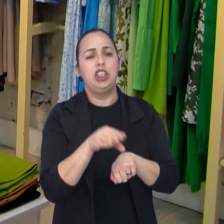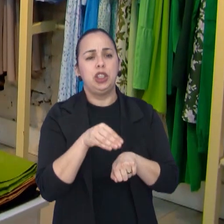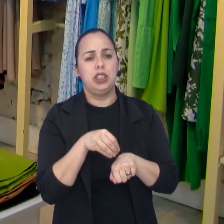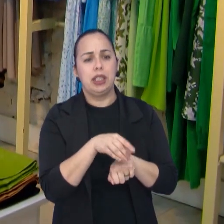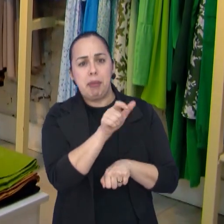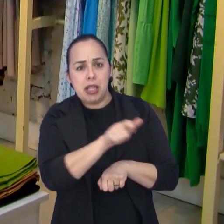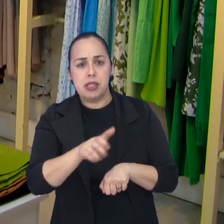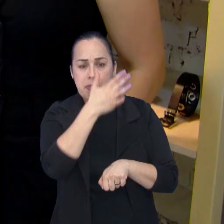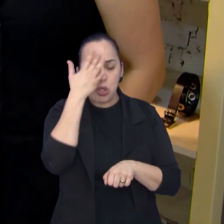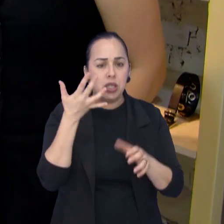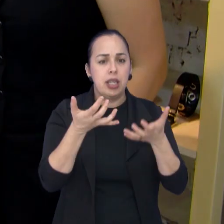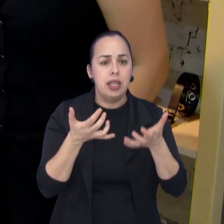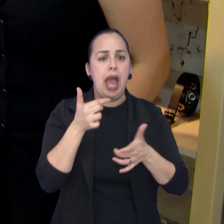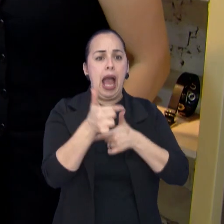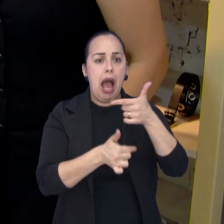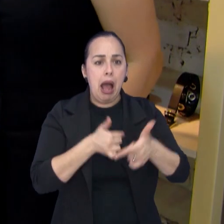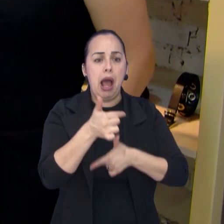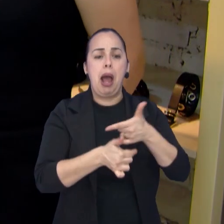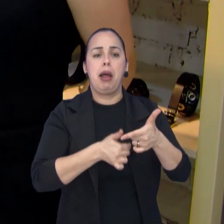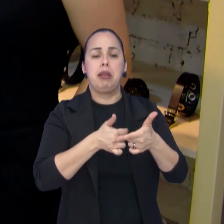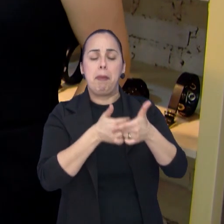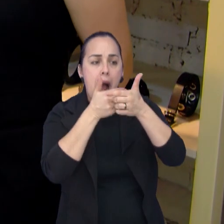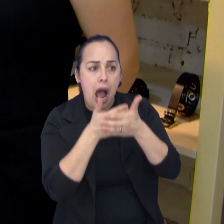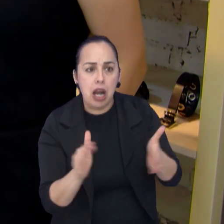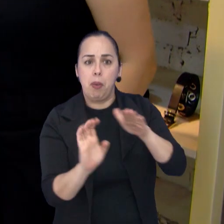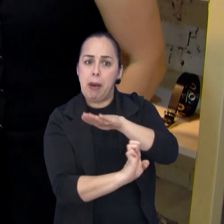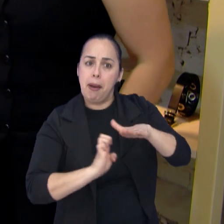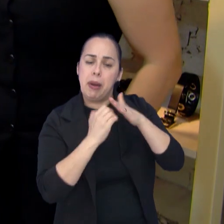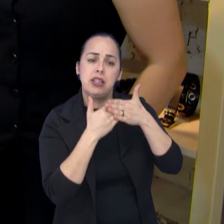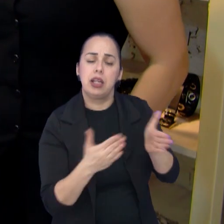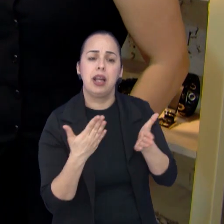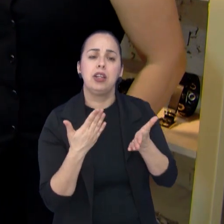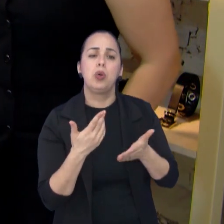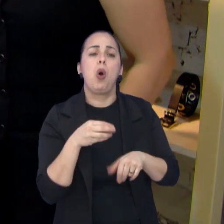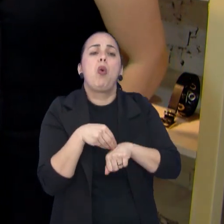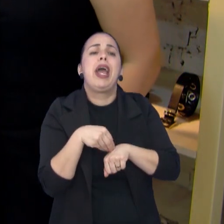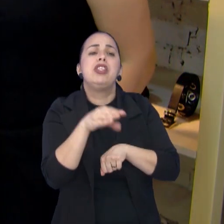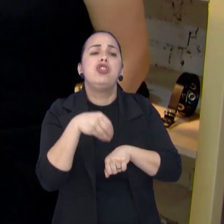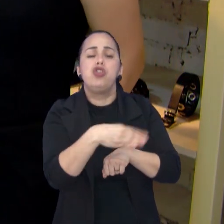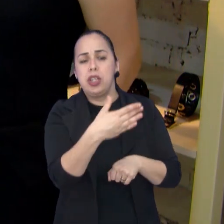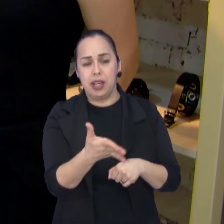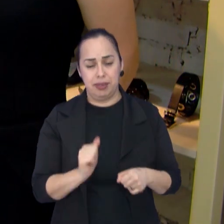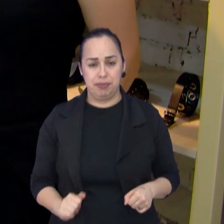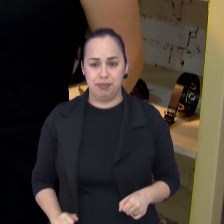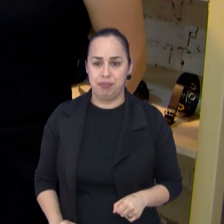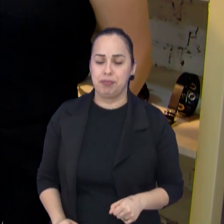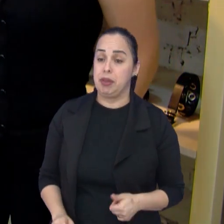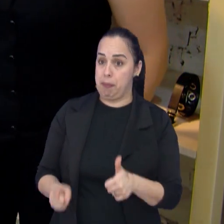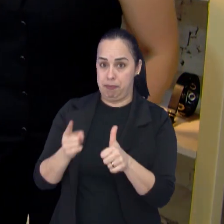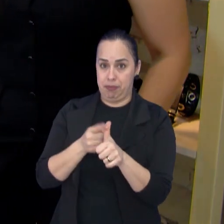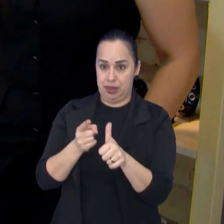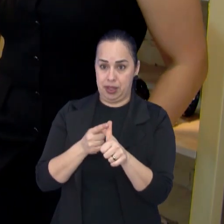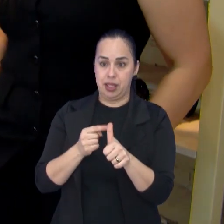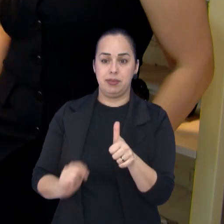que pretendem abrir uma loja, algum comércio aqui na cidade? Qual que é o seu recado? O recado que você daria para essas pessoas? Primeiro,